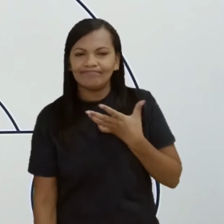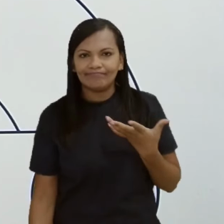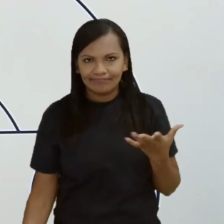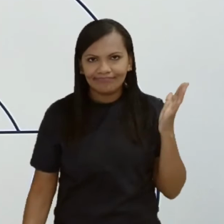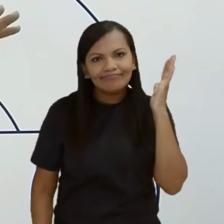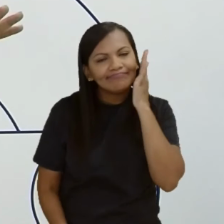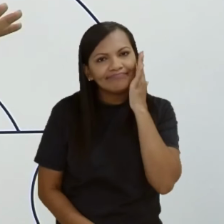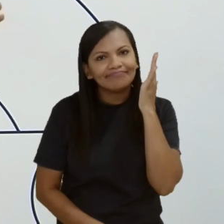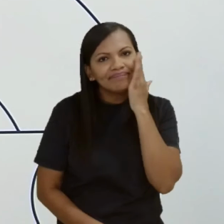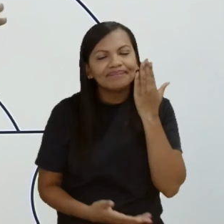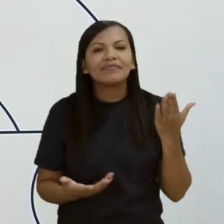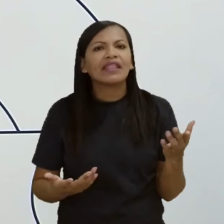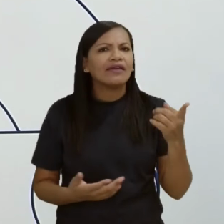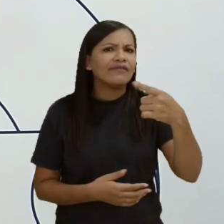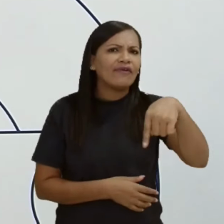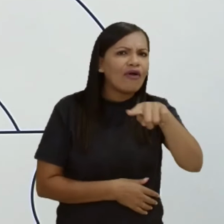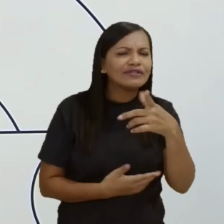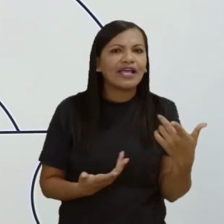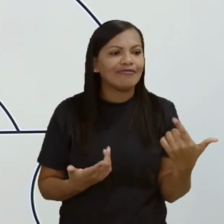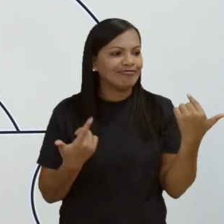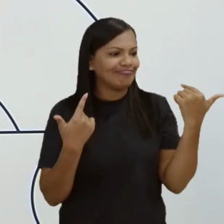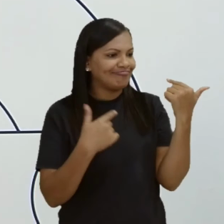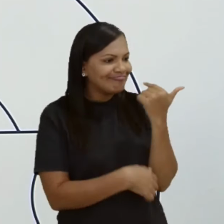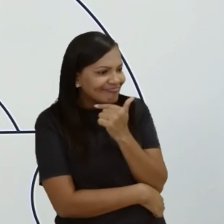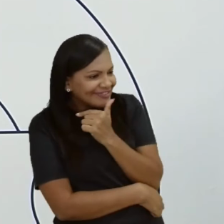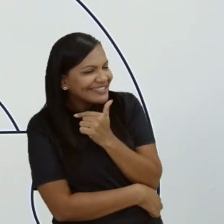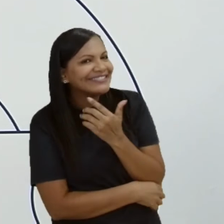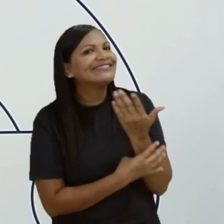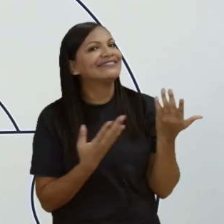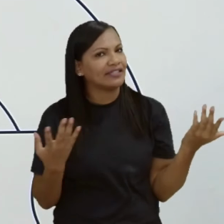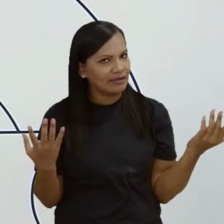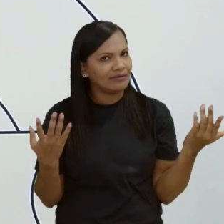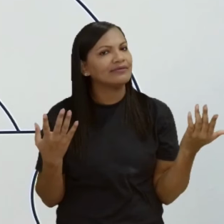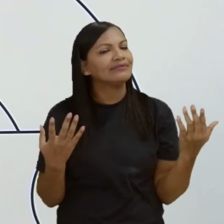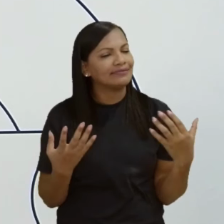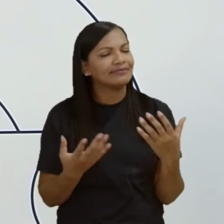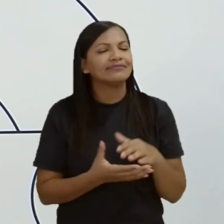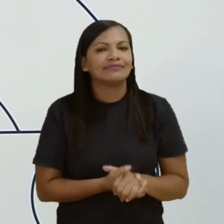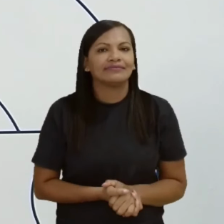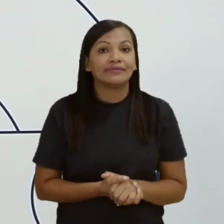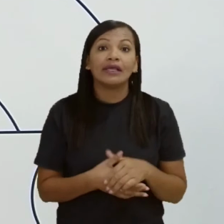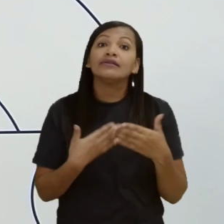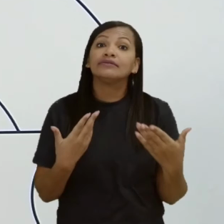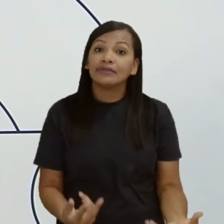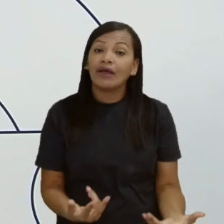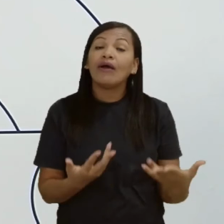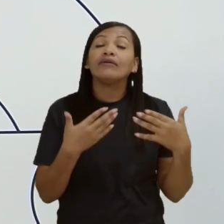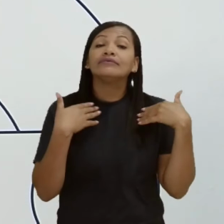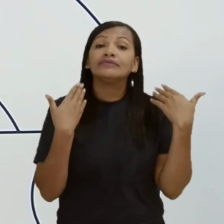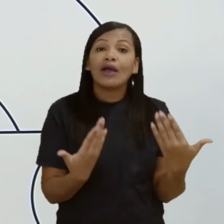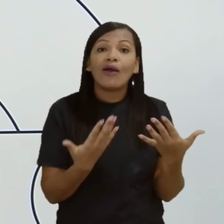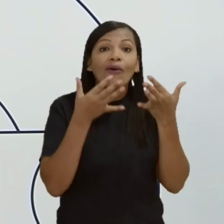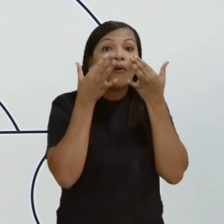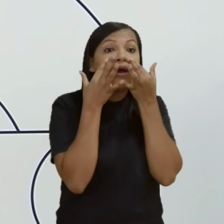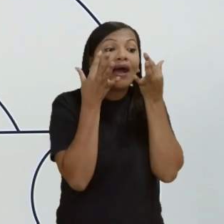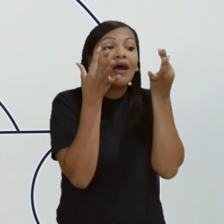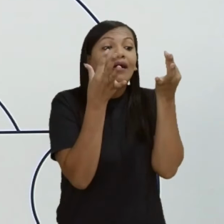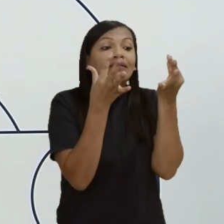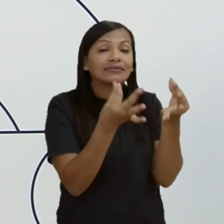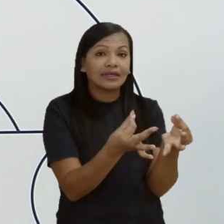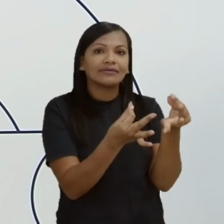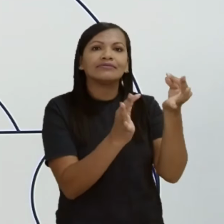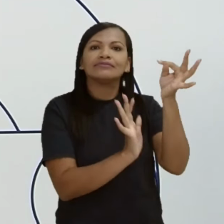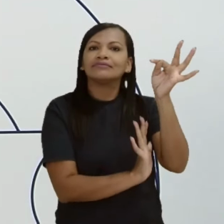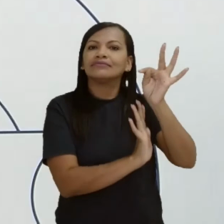texto, ainda que você não tenha dado aquela gargalhada, entendeu? Então, presta bem